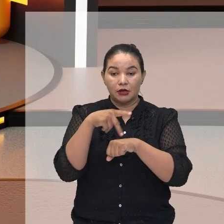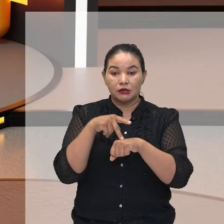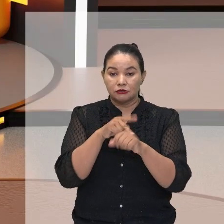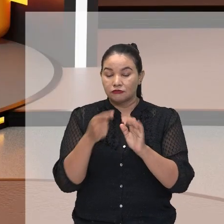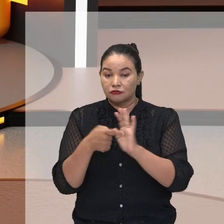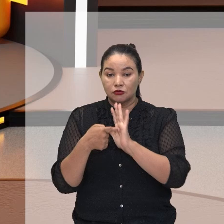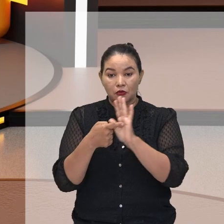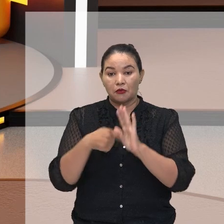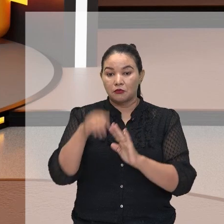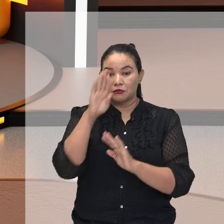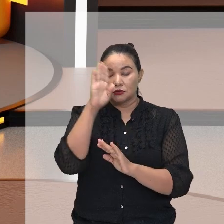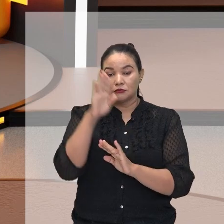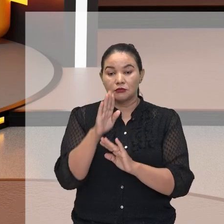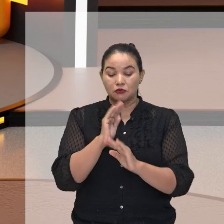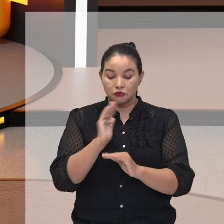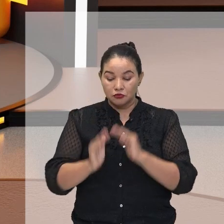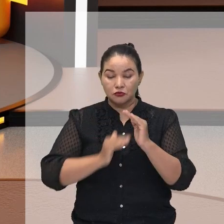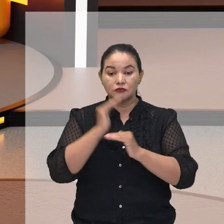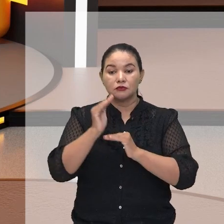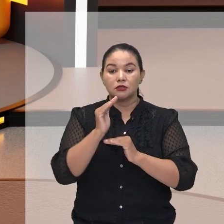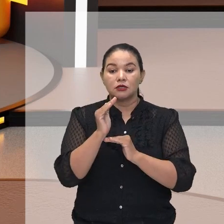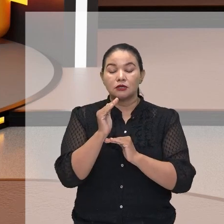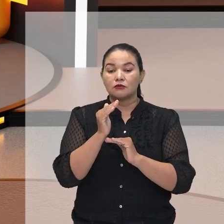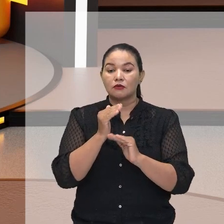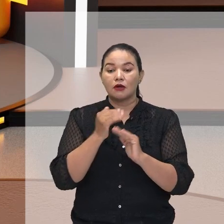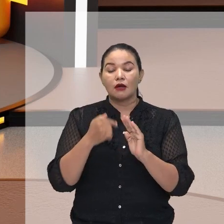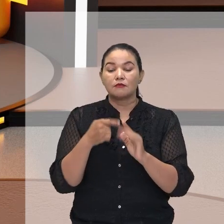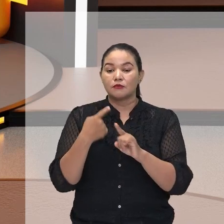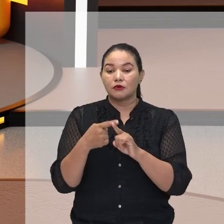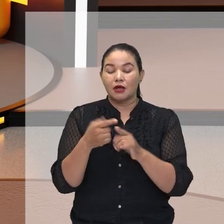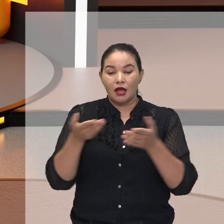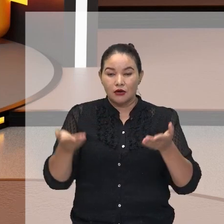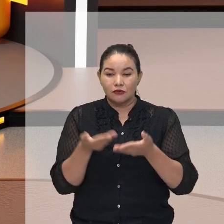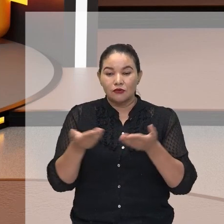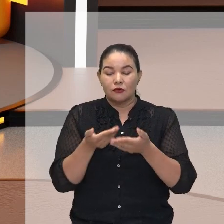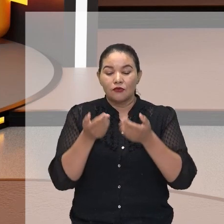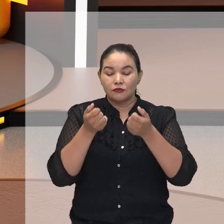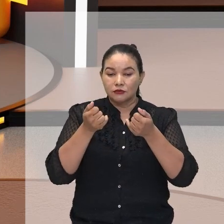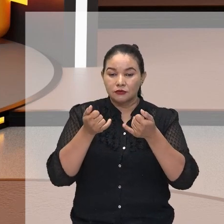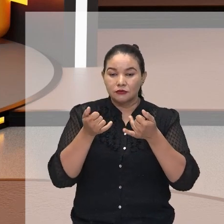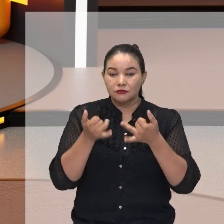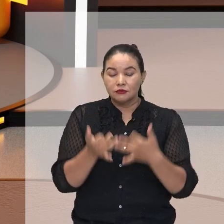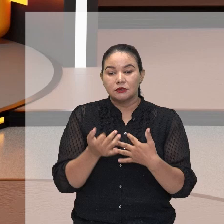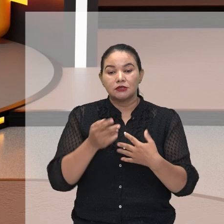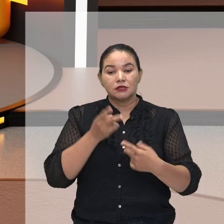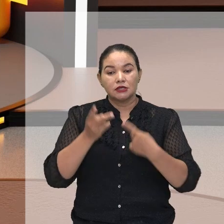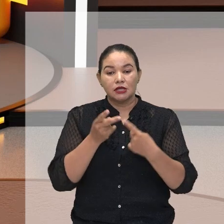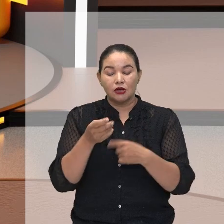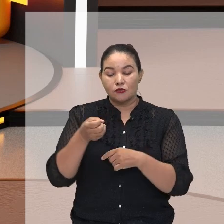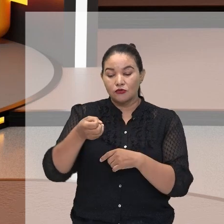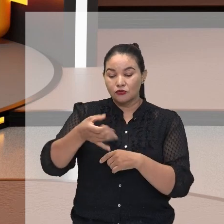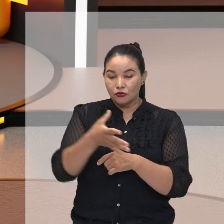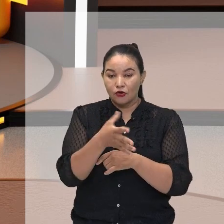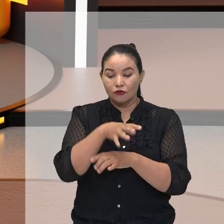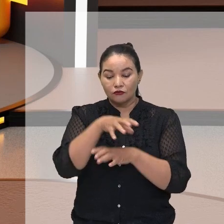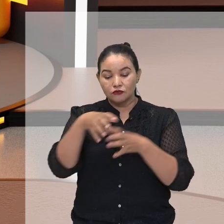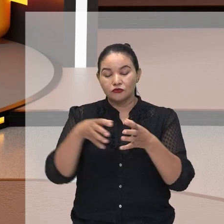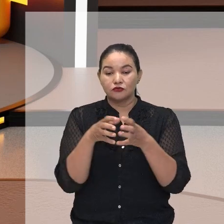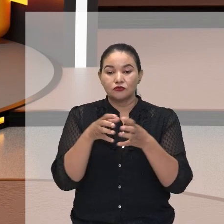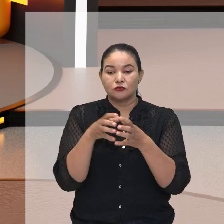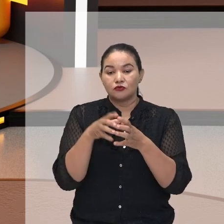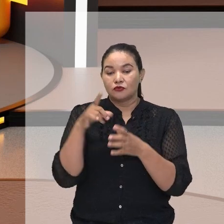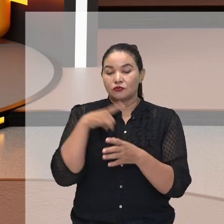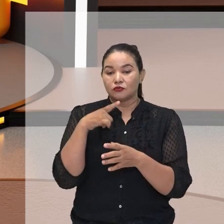no desenvolvimento, né? E é muito cedo, gente, para dizer que os novos tigres, eles vão ter realmente